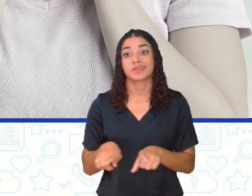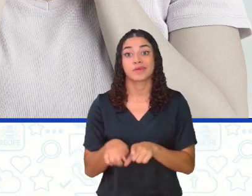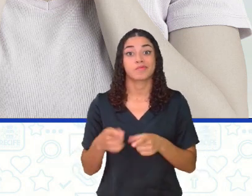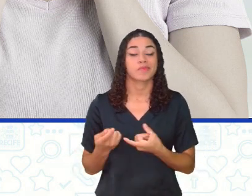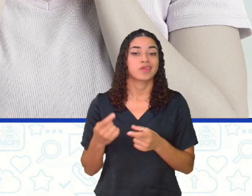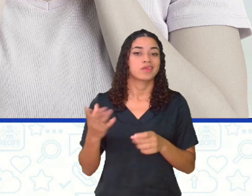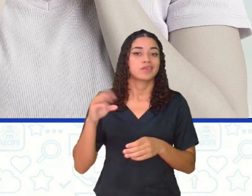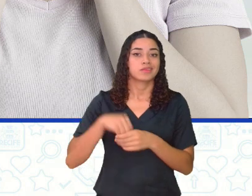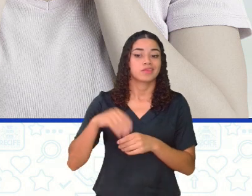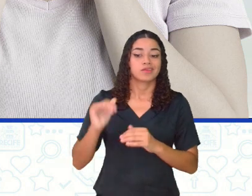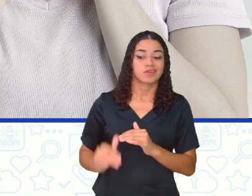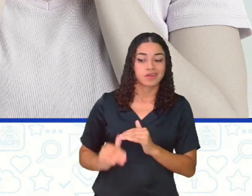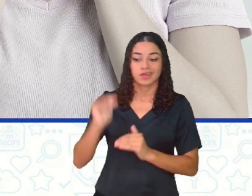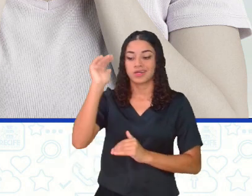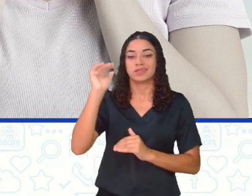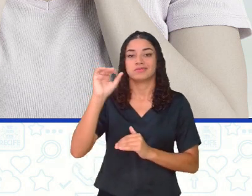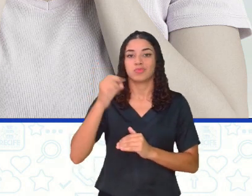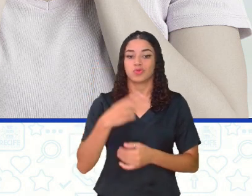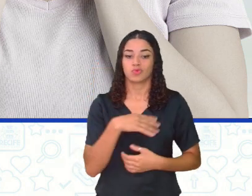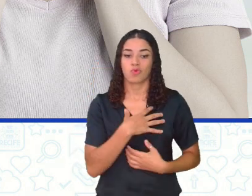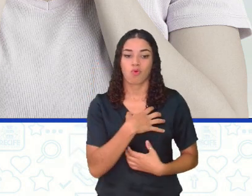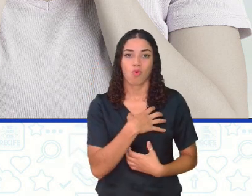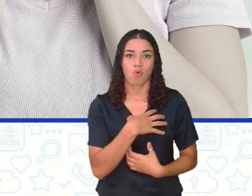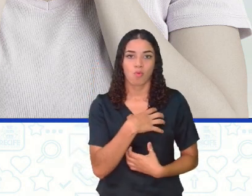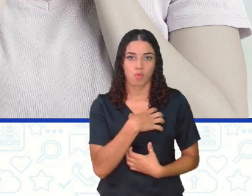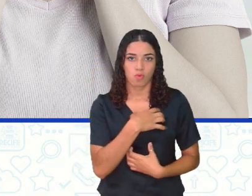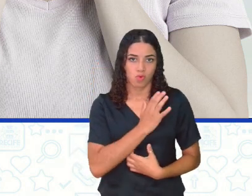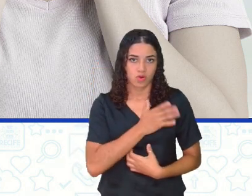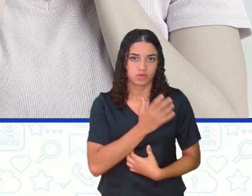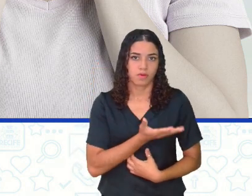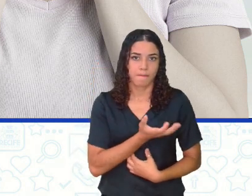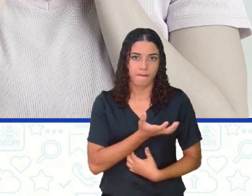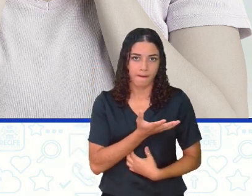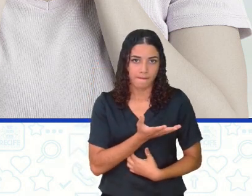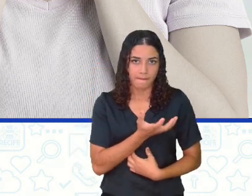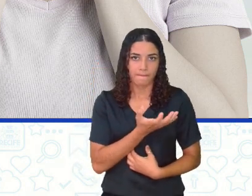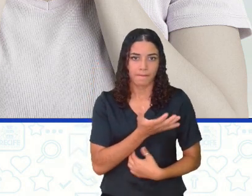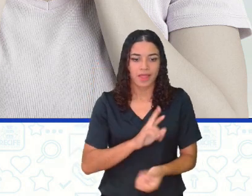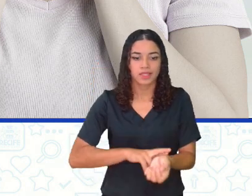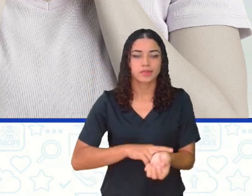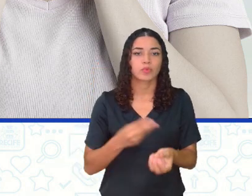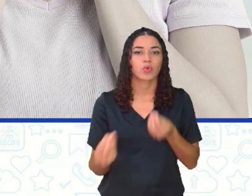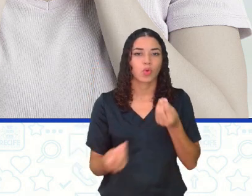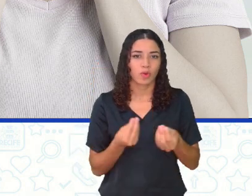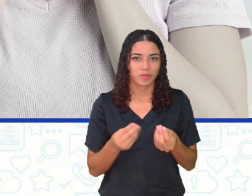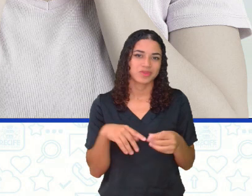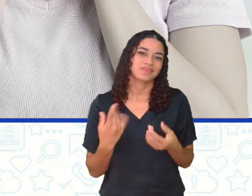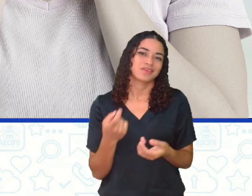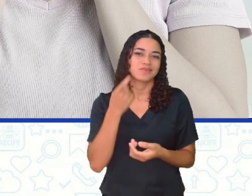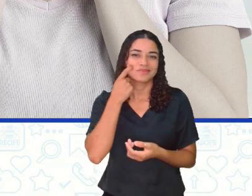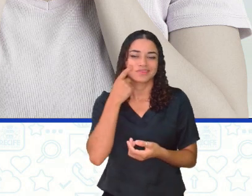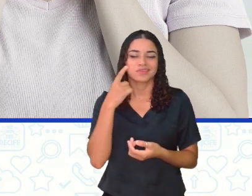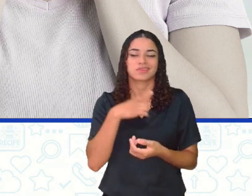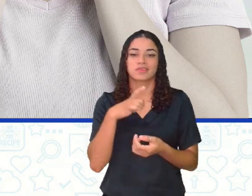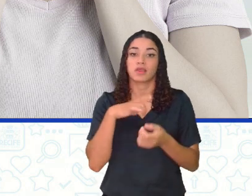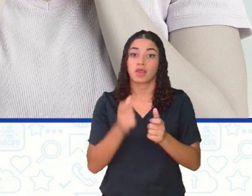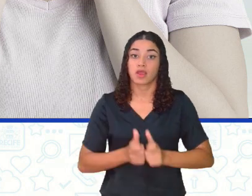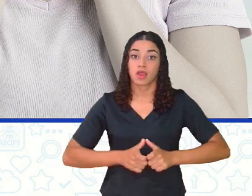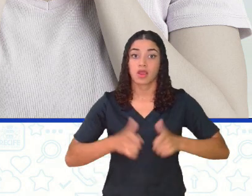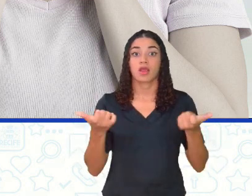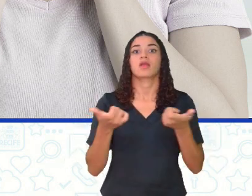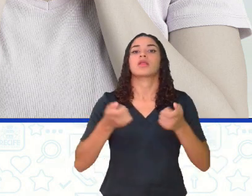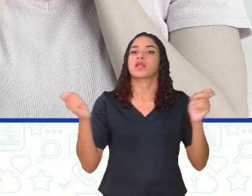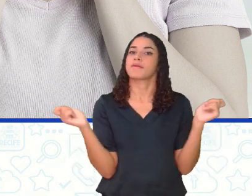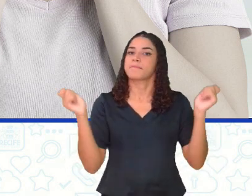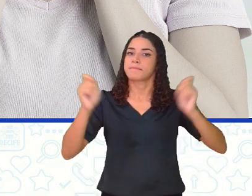ritmo cardíaco. Então, nós vimos aí uma grande, né, vamos dizer assim, uma grande capacidade dessa glândula. E aí a